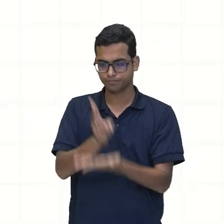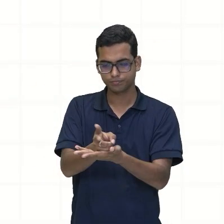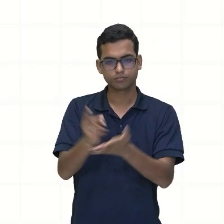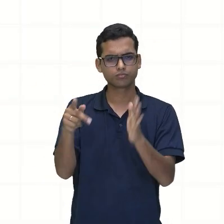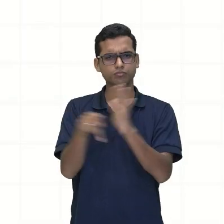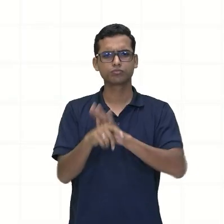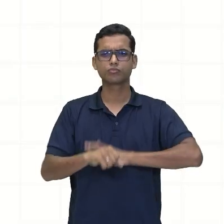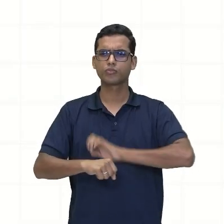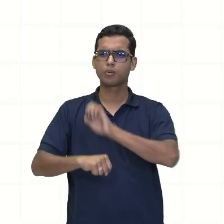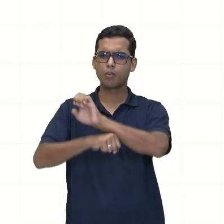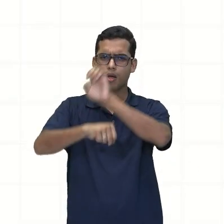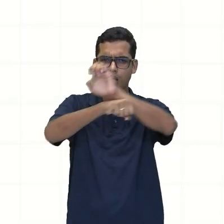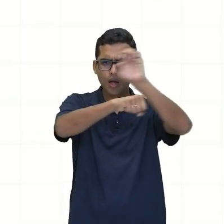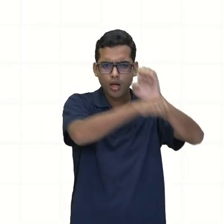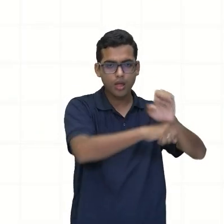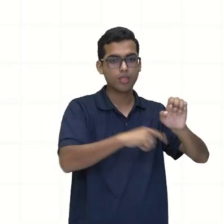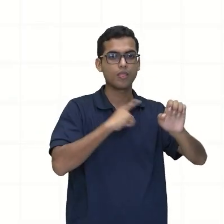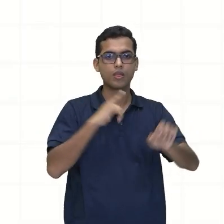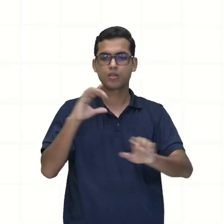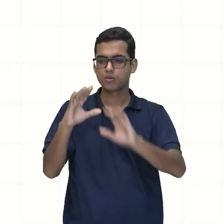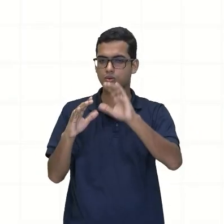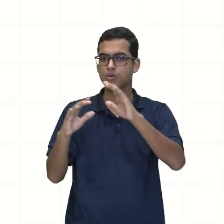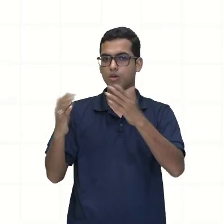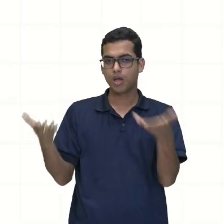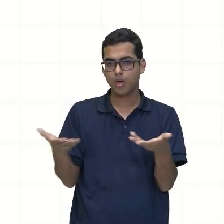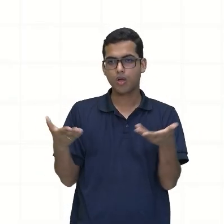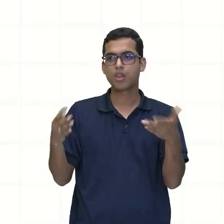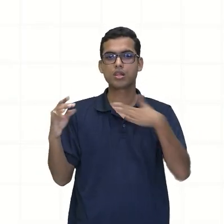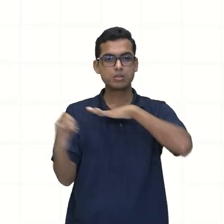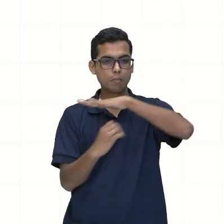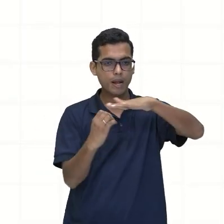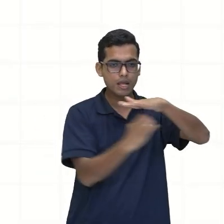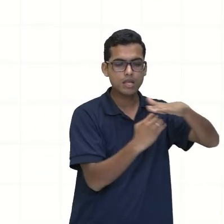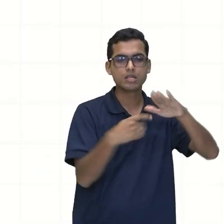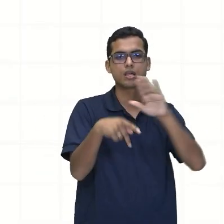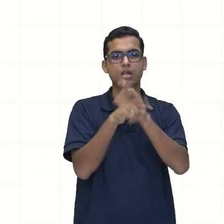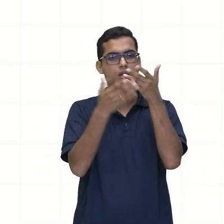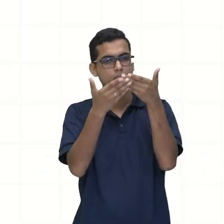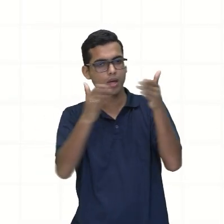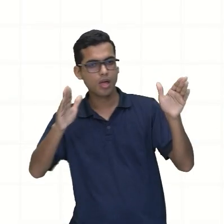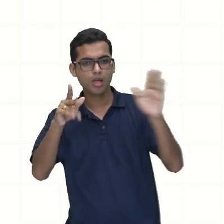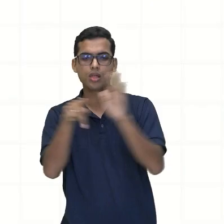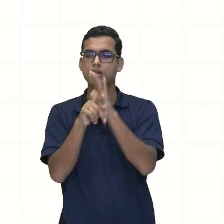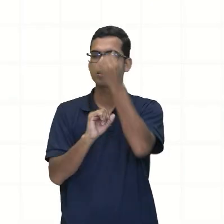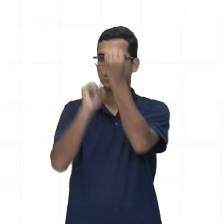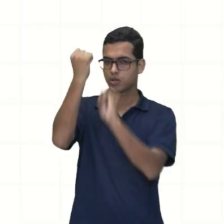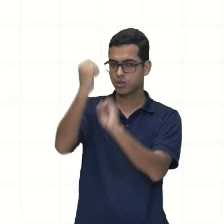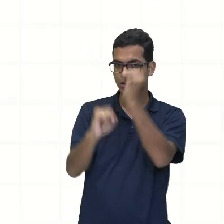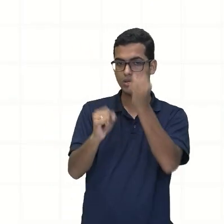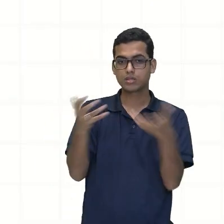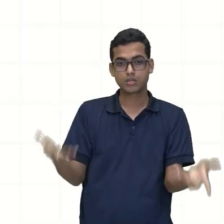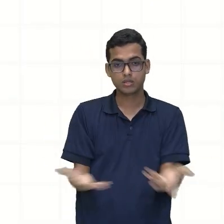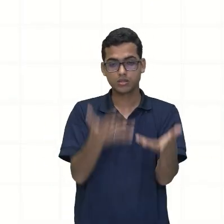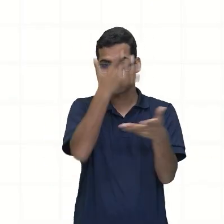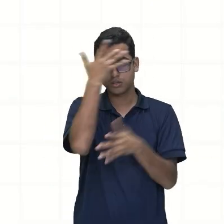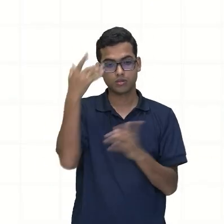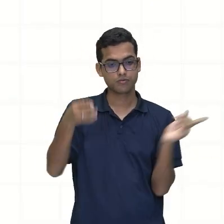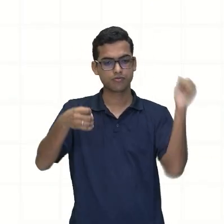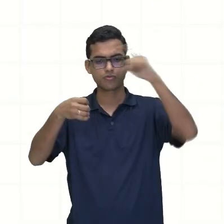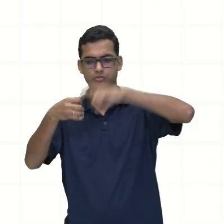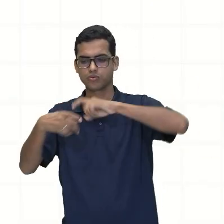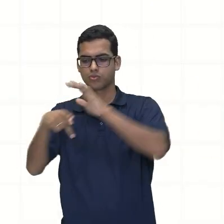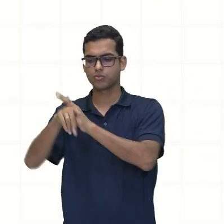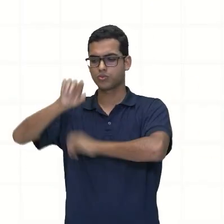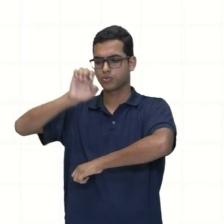estados que estão se industrializando com novas atividades, fazendo com que as pessoas, né, retornem ali ao seu estado, ao